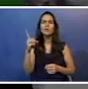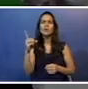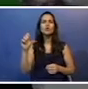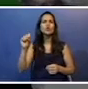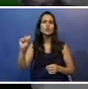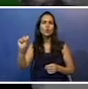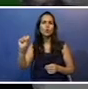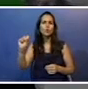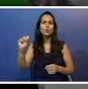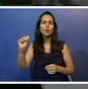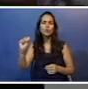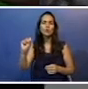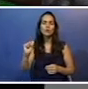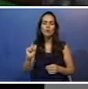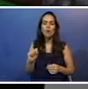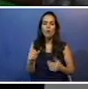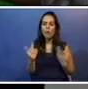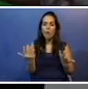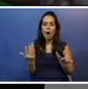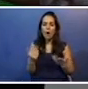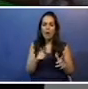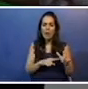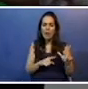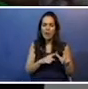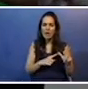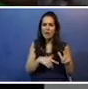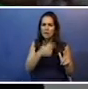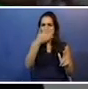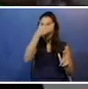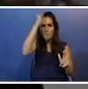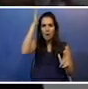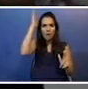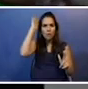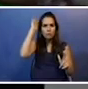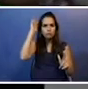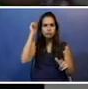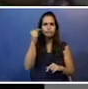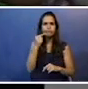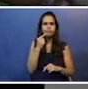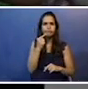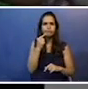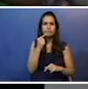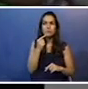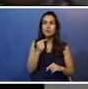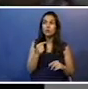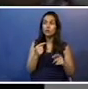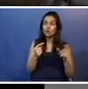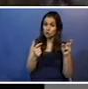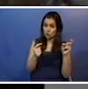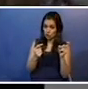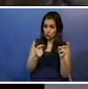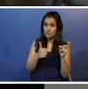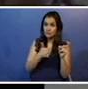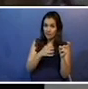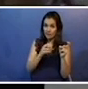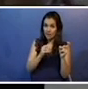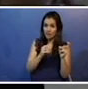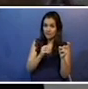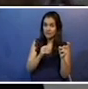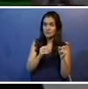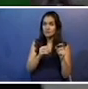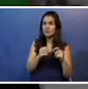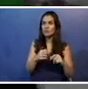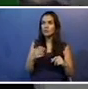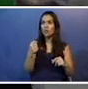quais letras para representar o 18? Então, vamos lá, olha. X, que vale 10. Lembra do